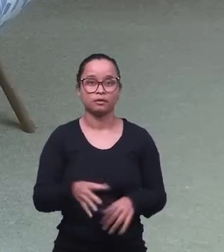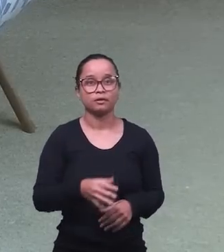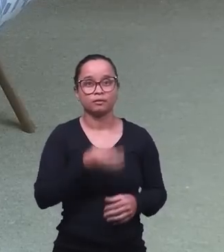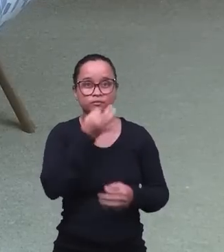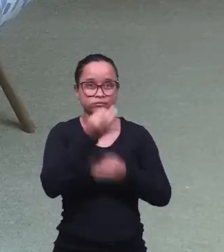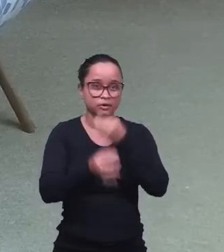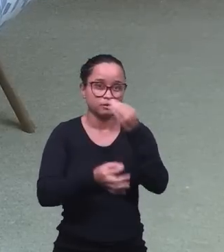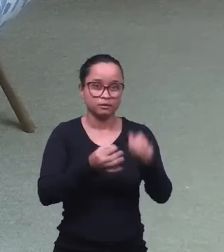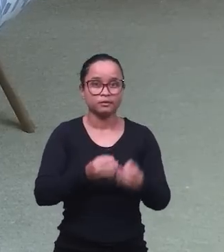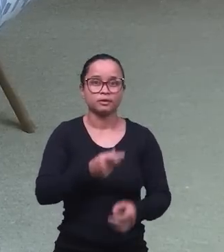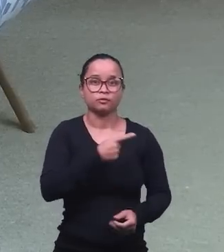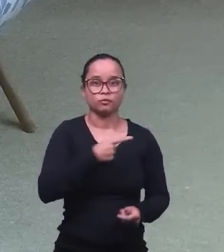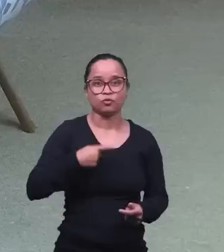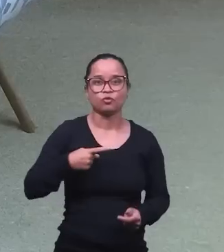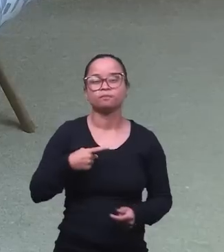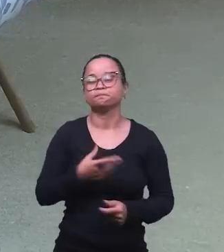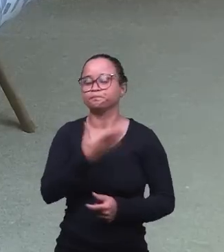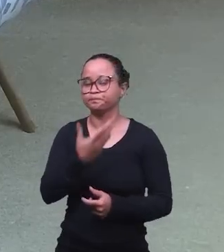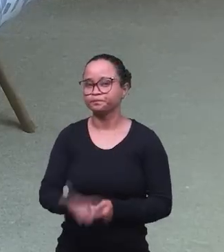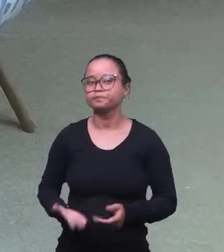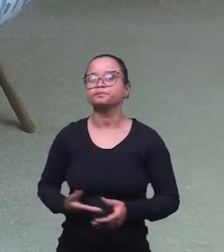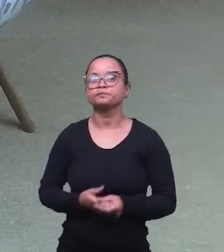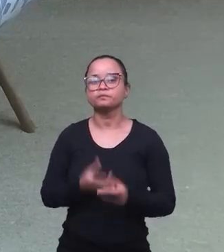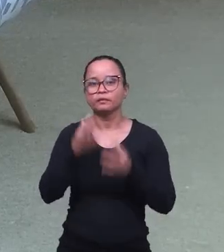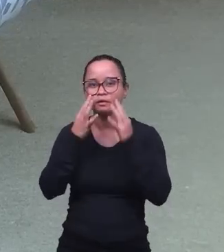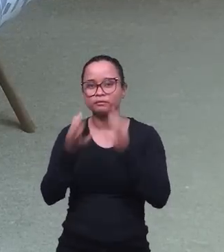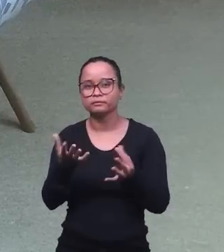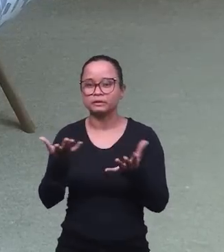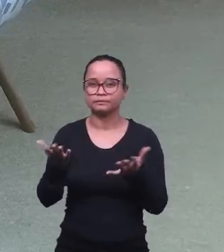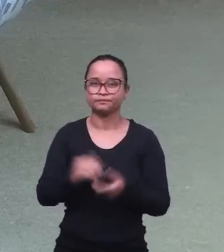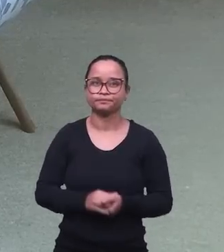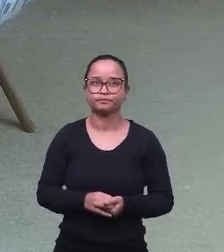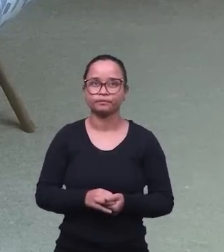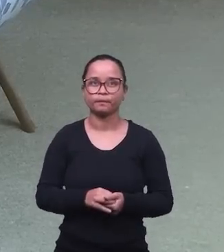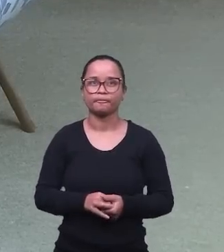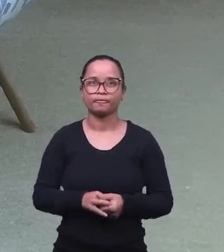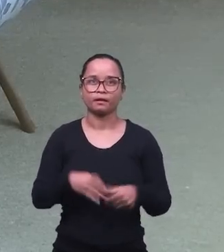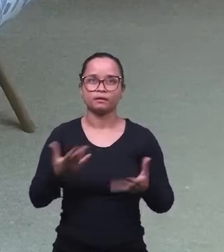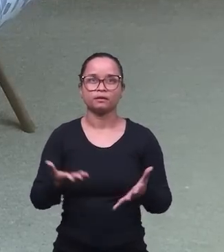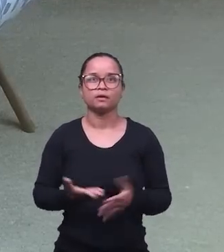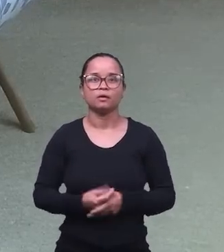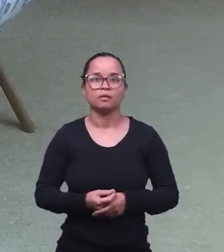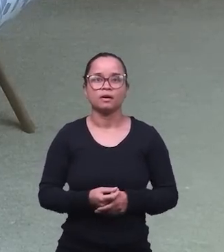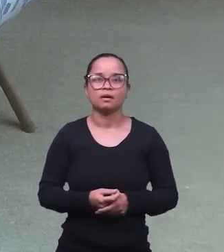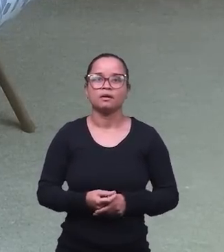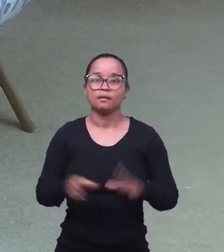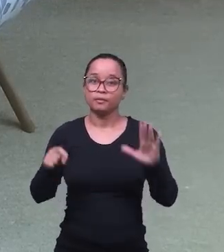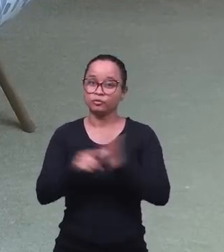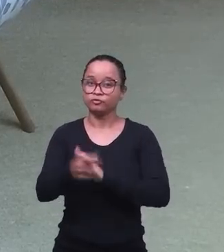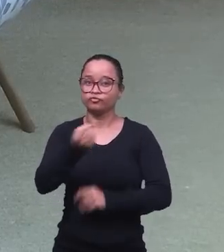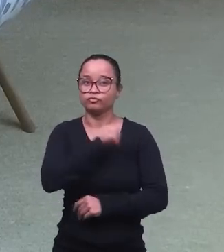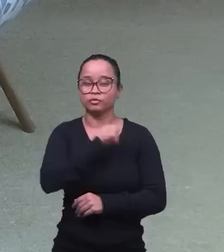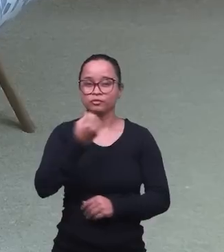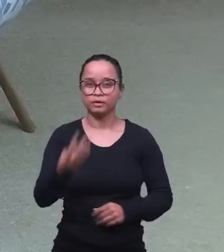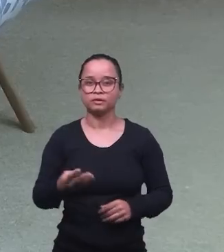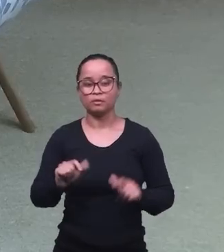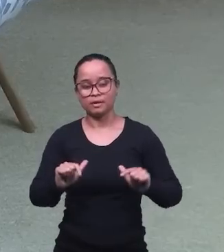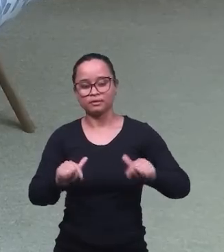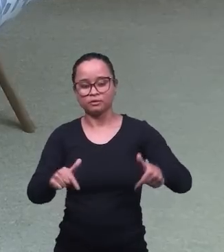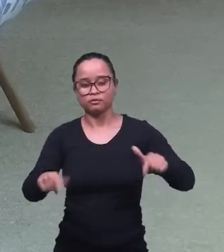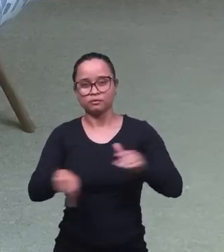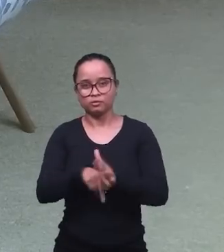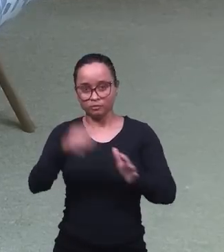comentário do nosso companheiro aqui, a observação acerca dessa participação. A pergunta número 4, nós podemos ver que há uma ação do Espírito